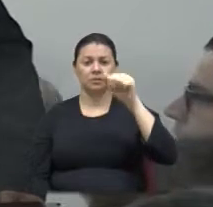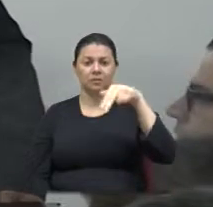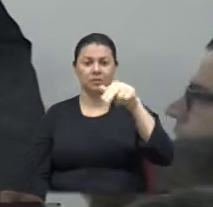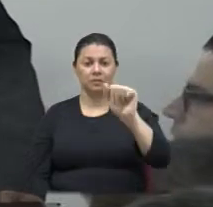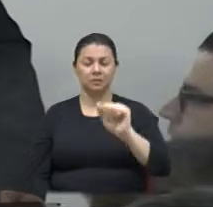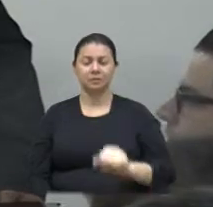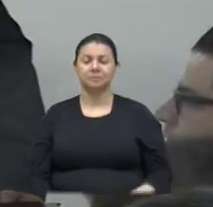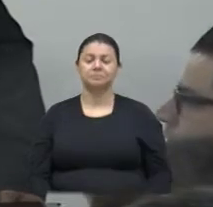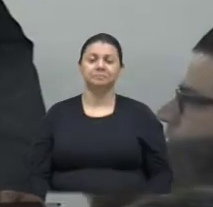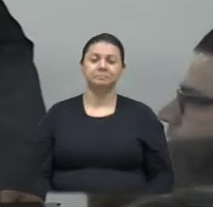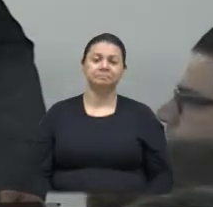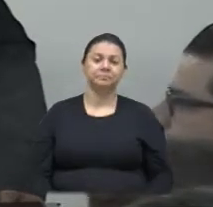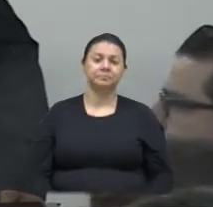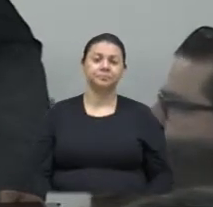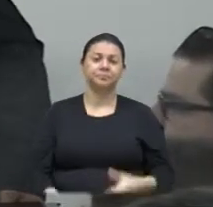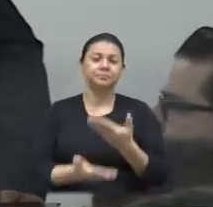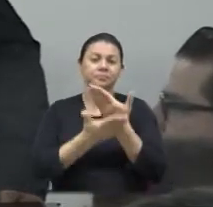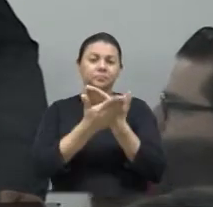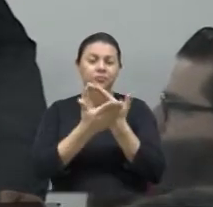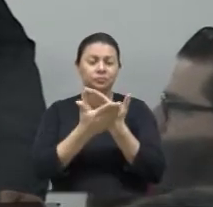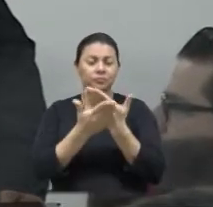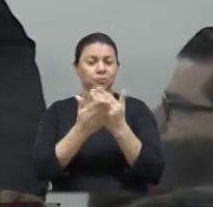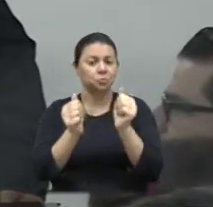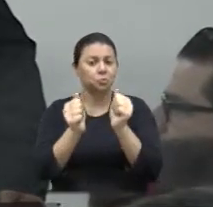há muito tempo